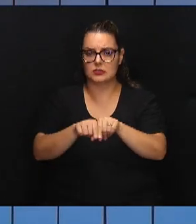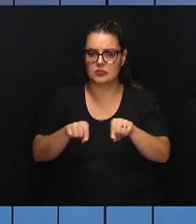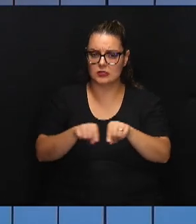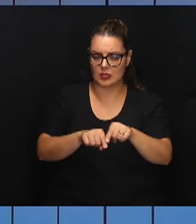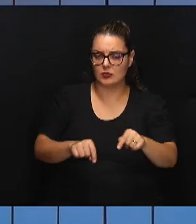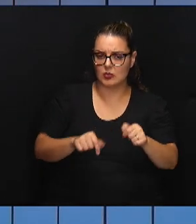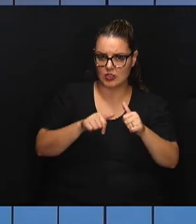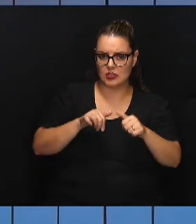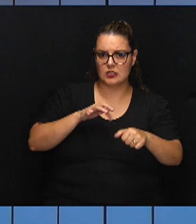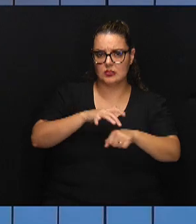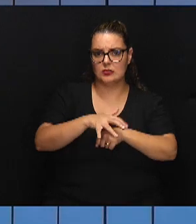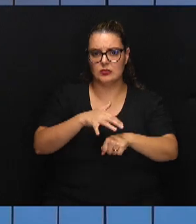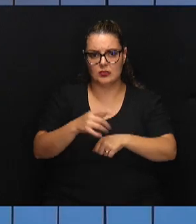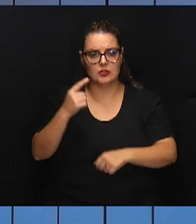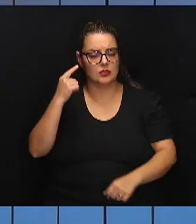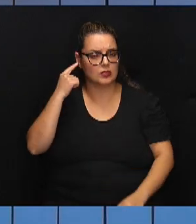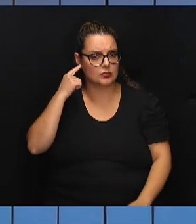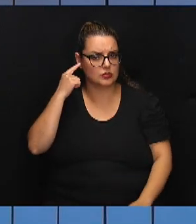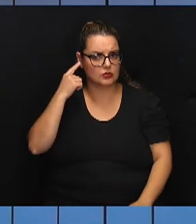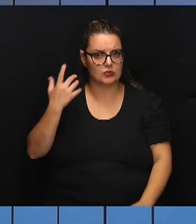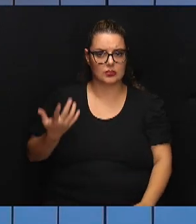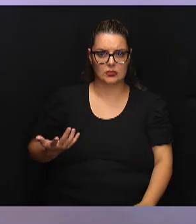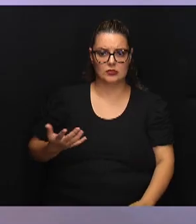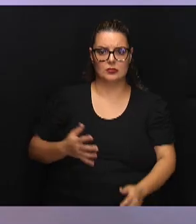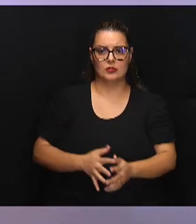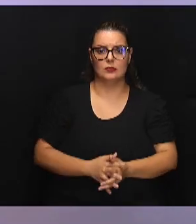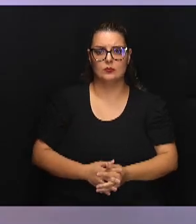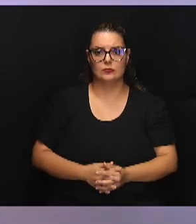favorece as infecções de ouvido?